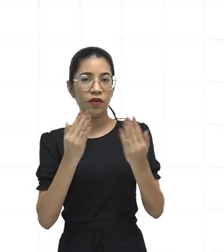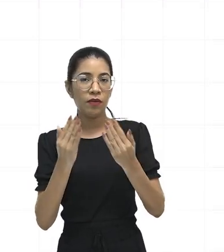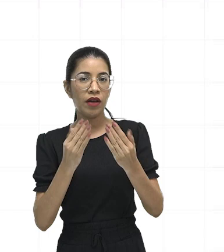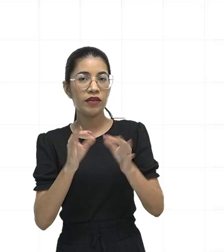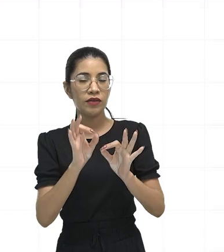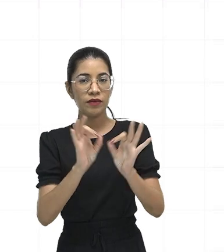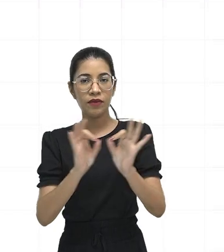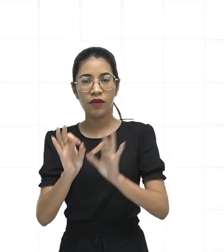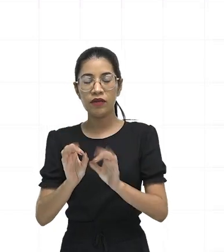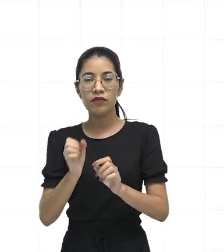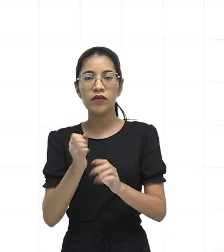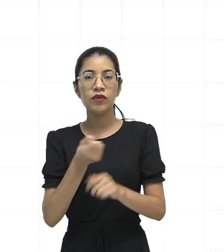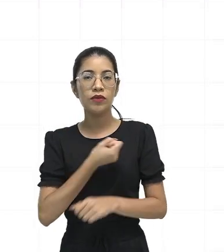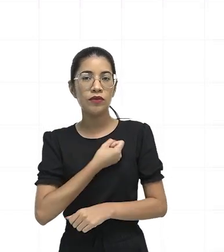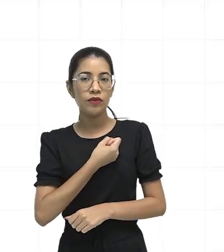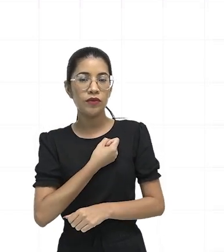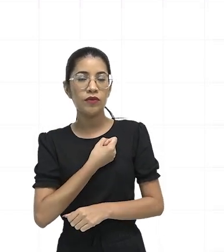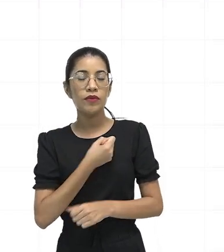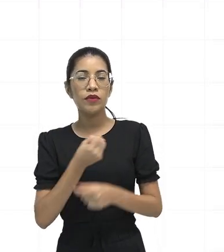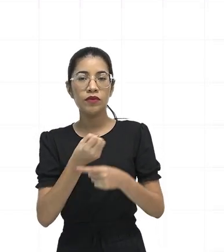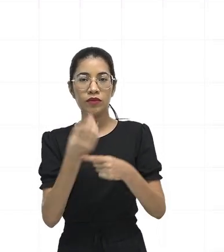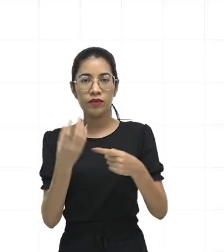e ordenação de números